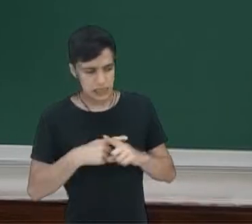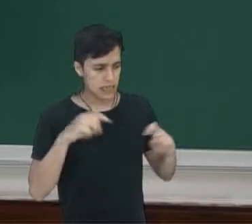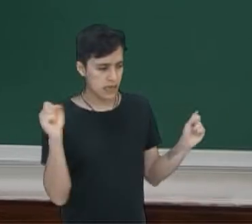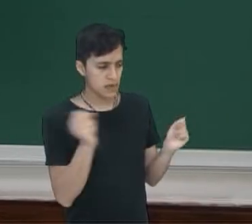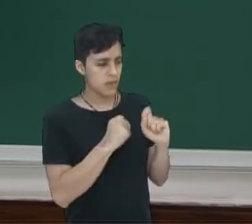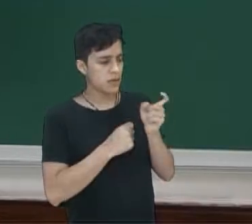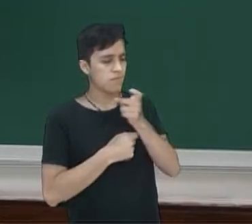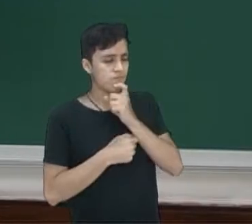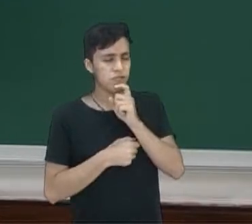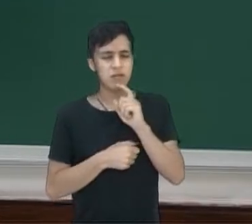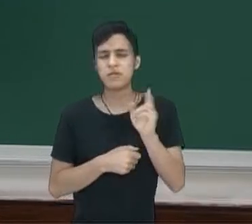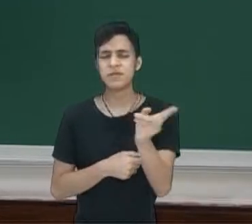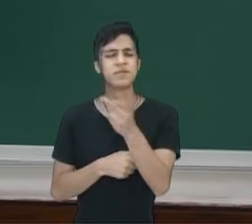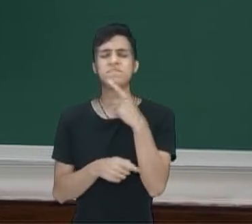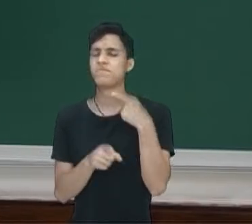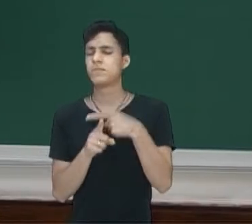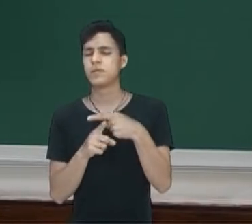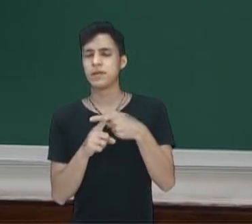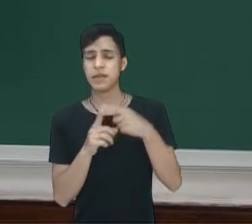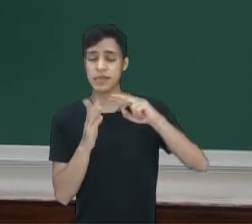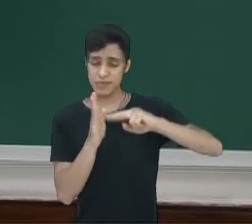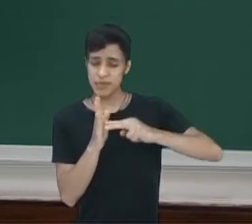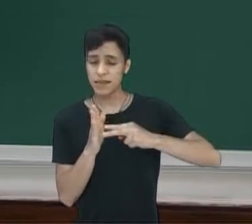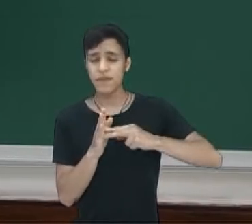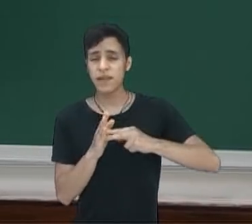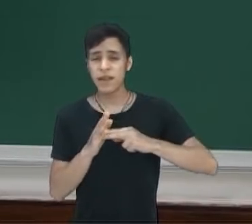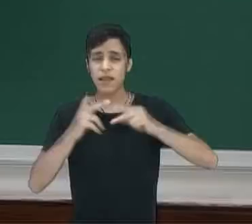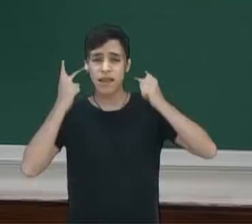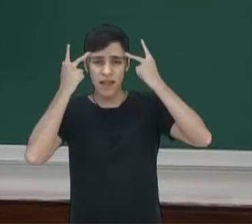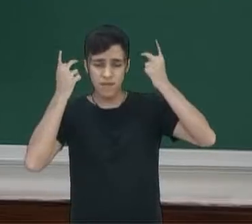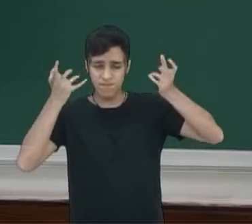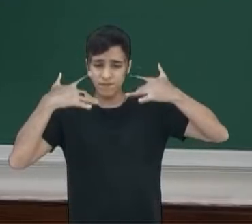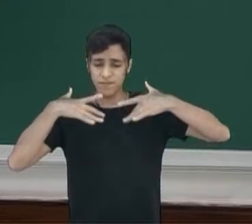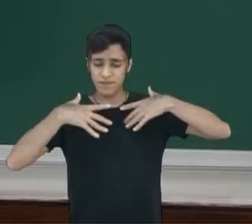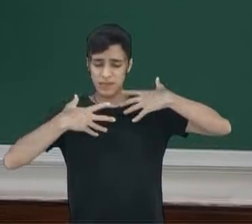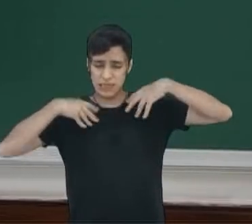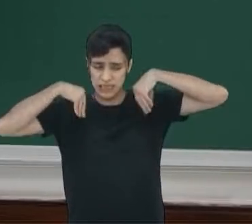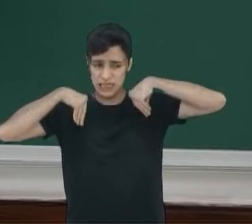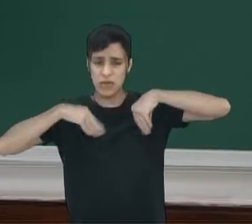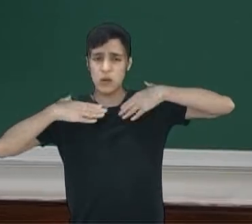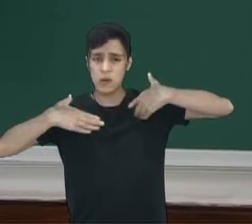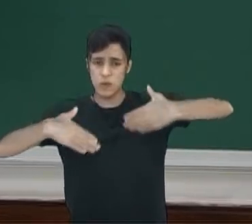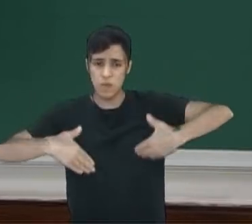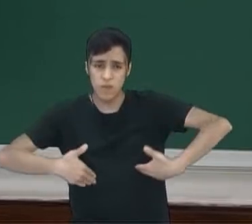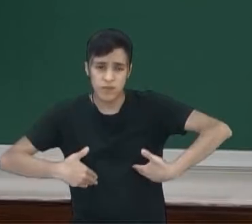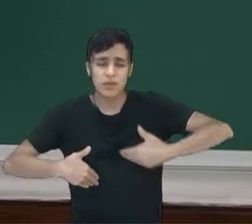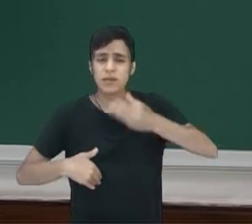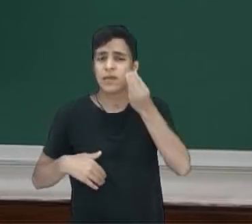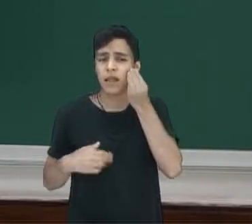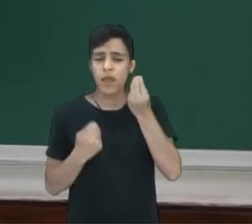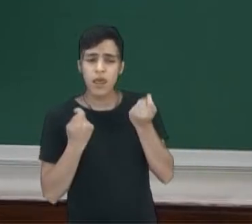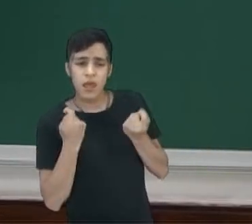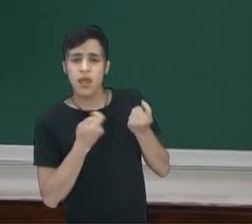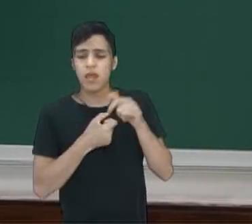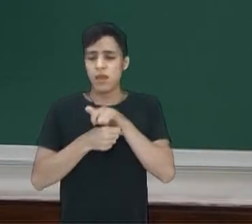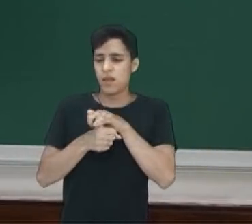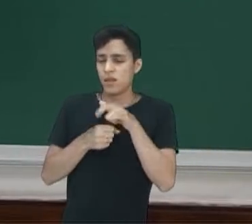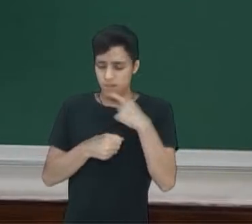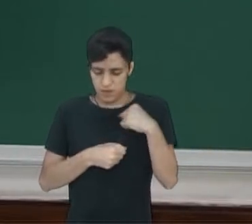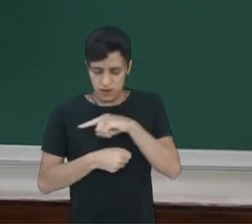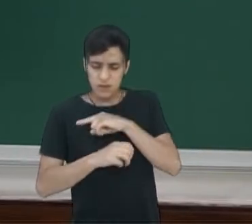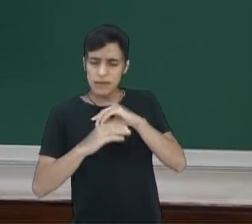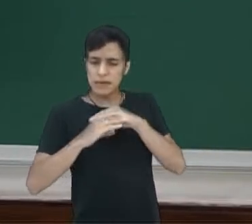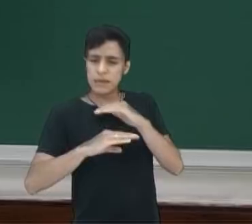frio? Então, são mecanismos que o nosso corpo encontra, que o nosso corpo busca para manter a nossa temperatura